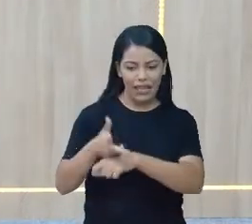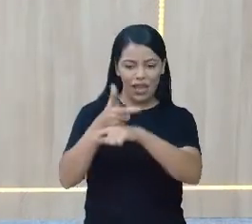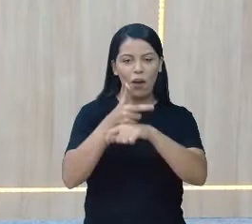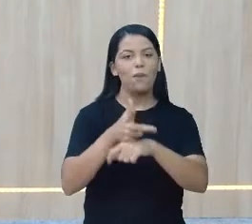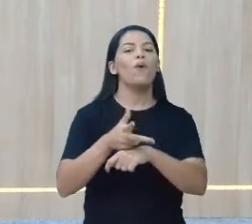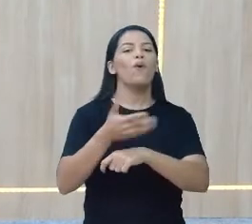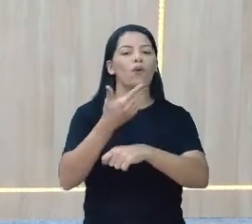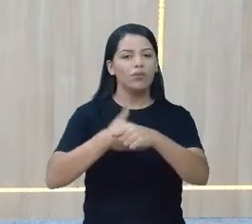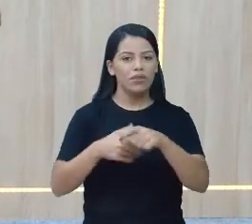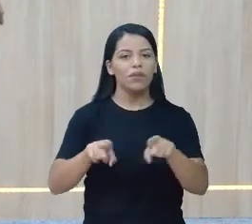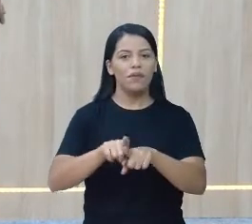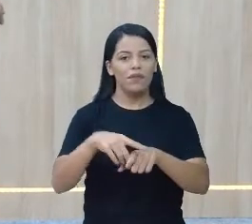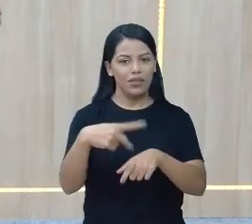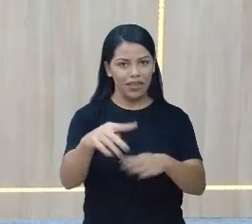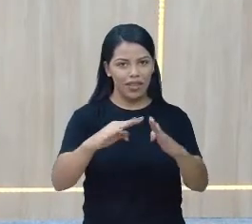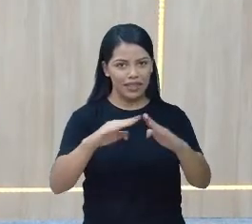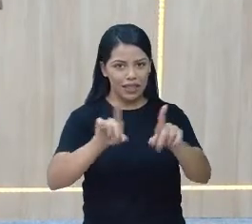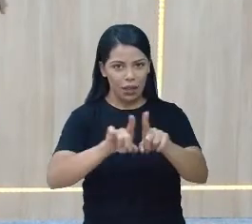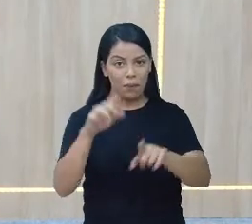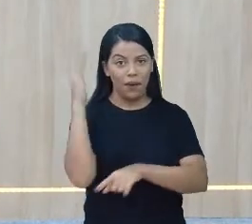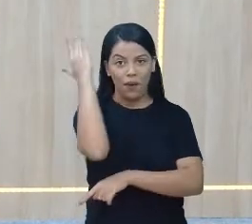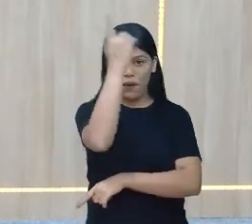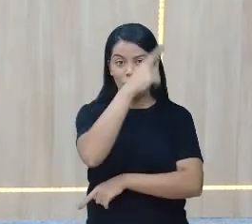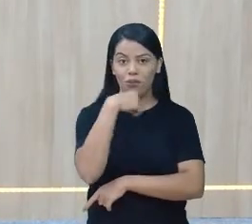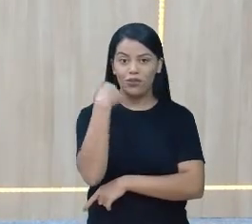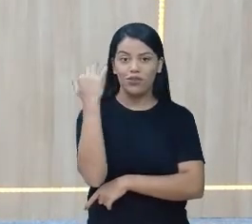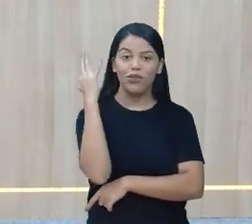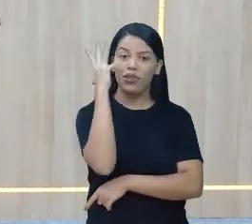embora? Rostinho lindo aqui pra você, ó.